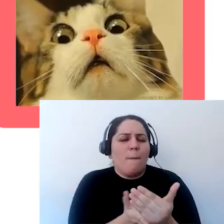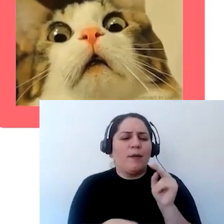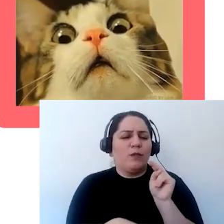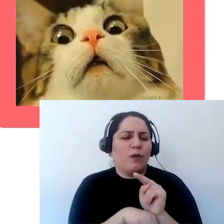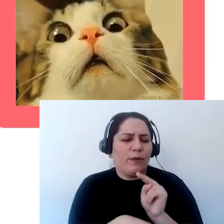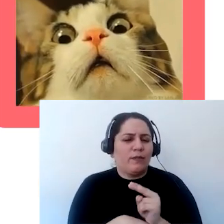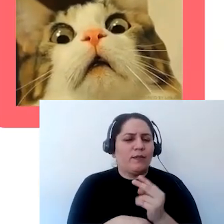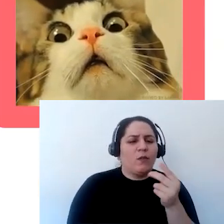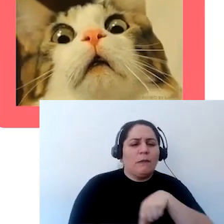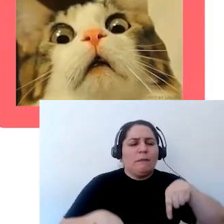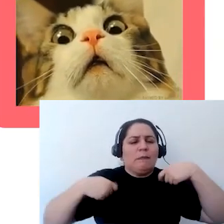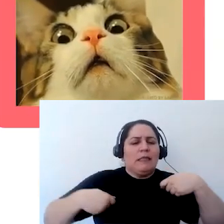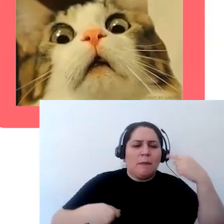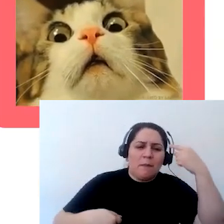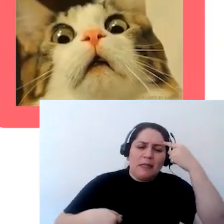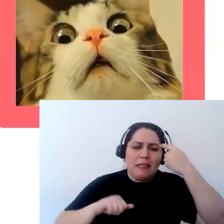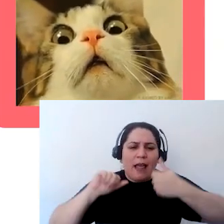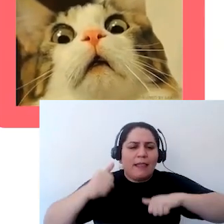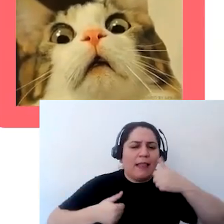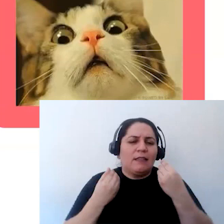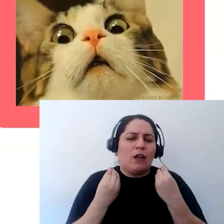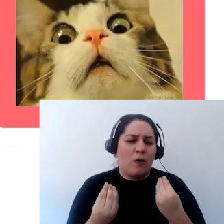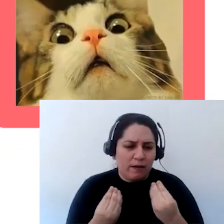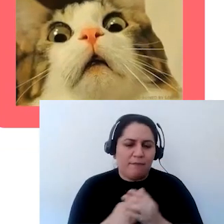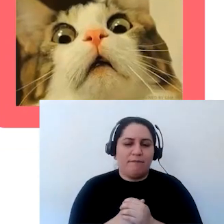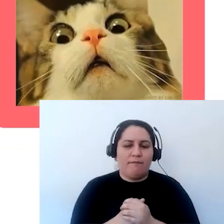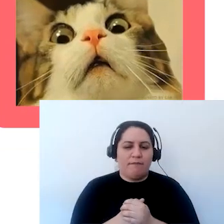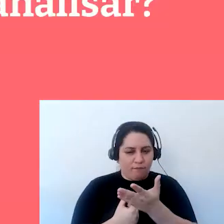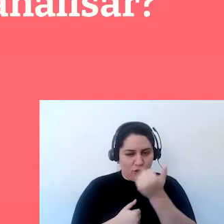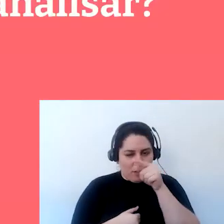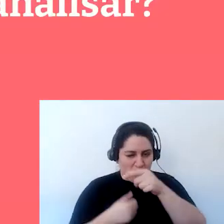vai analisar? E vem cá, Isa, contar pra gente.